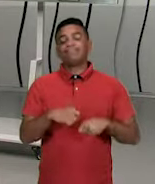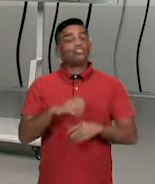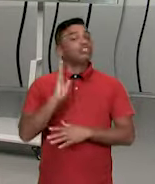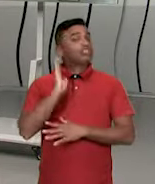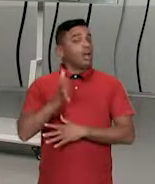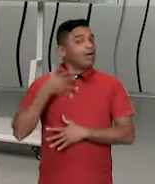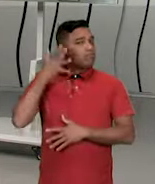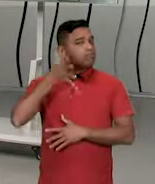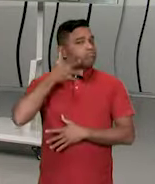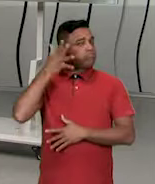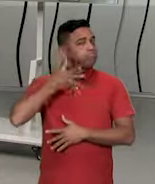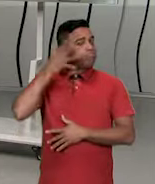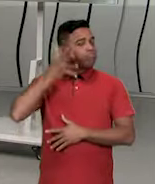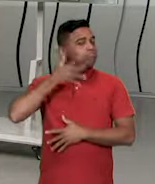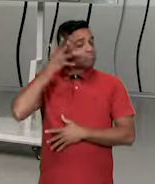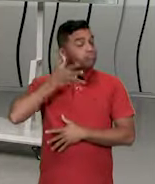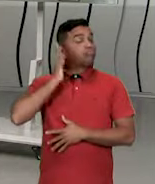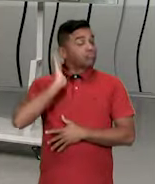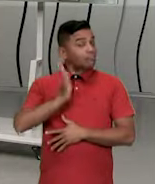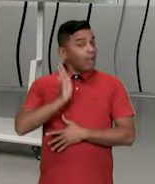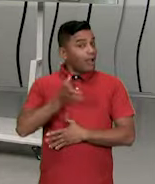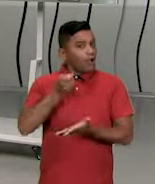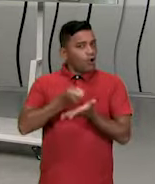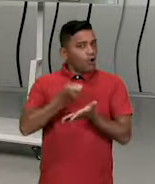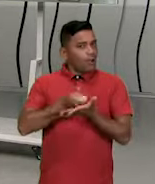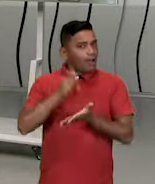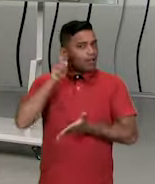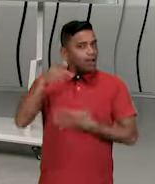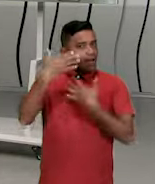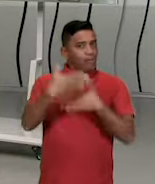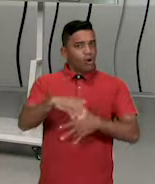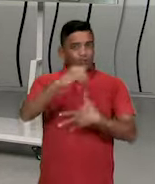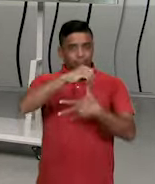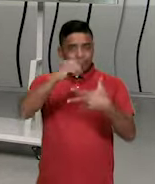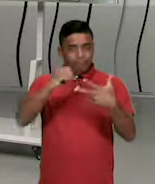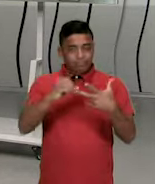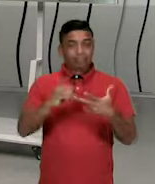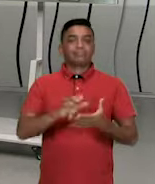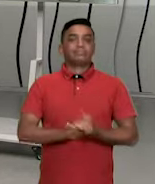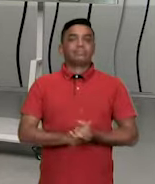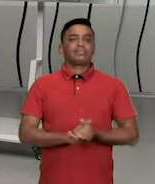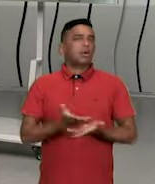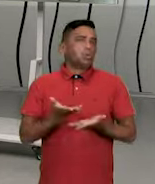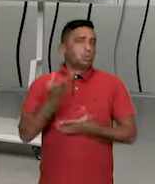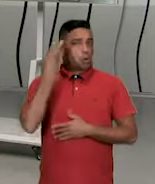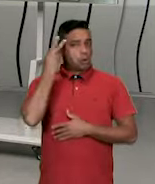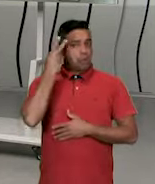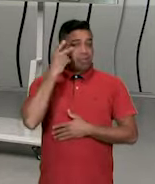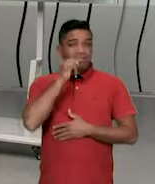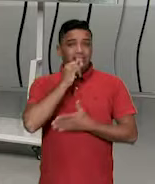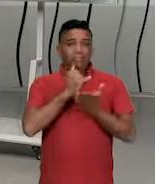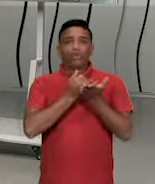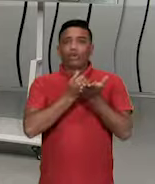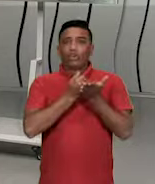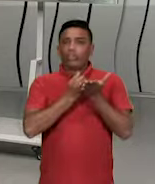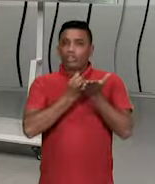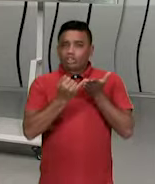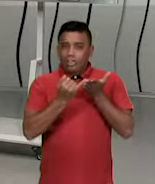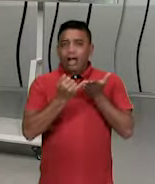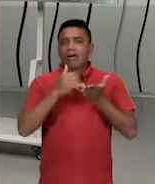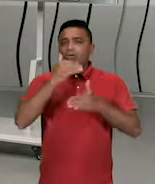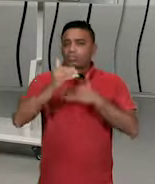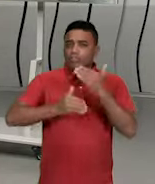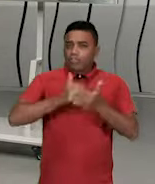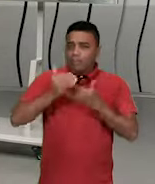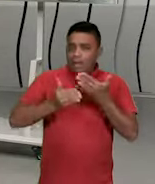dessa estrutura que é exigida pela prova. Normalmente, nós vamos colocar lá a introdução, desenvolvimento